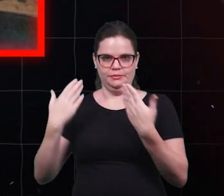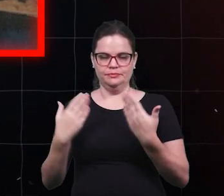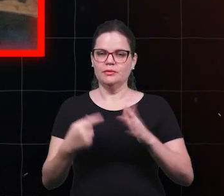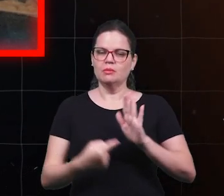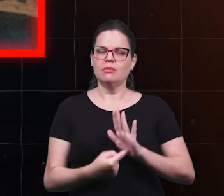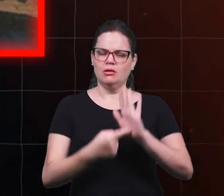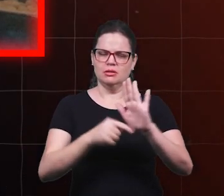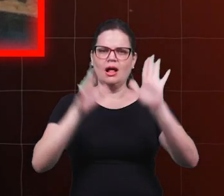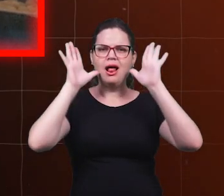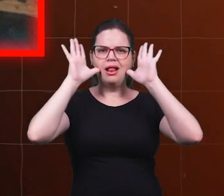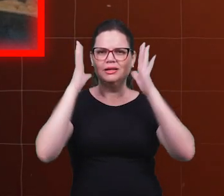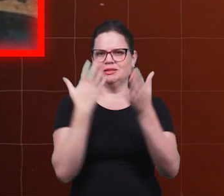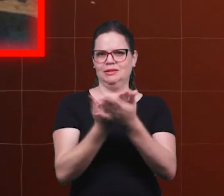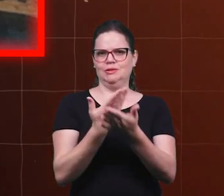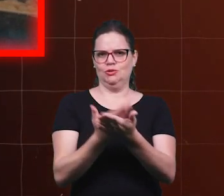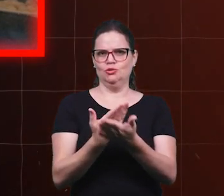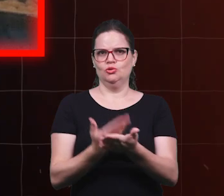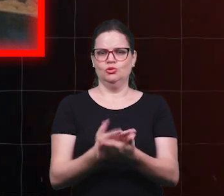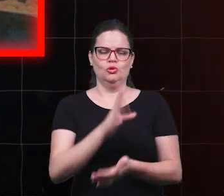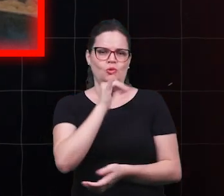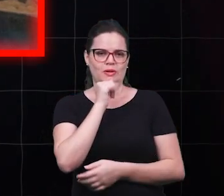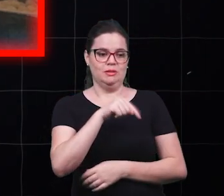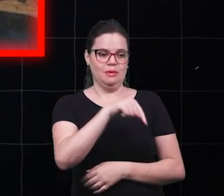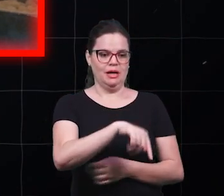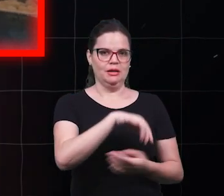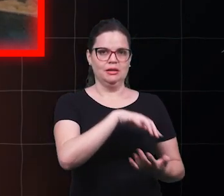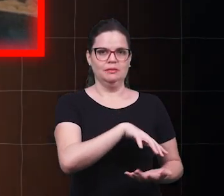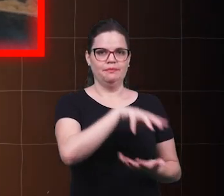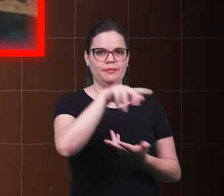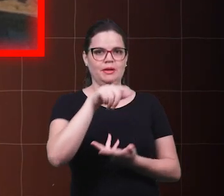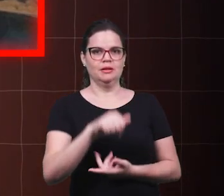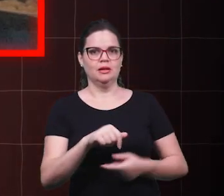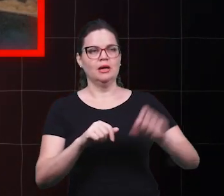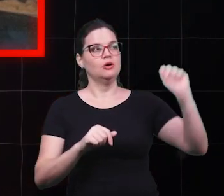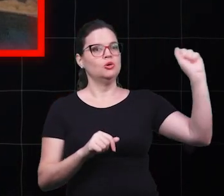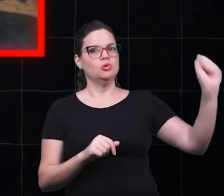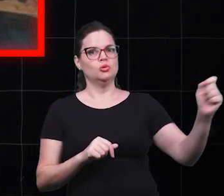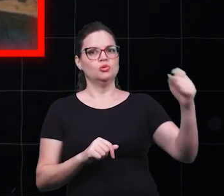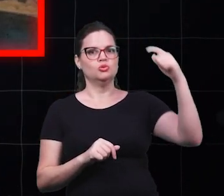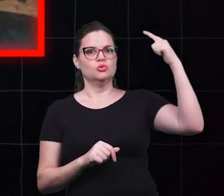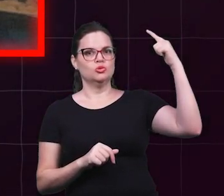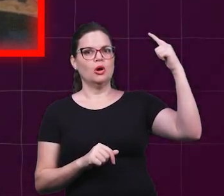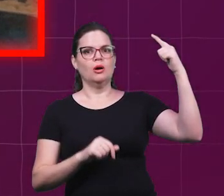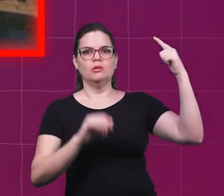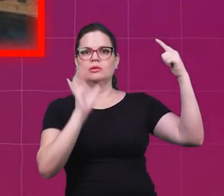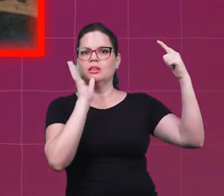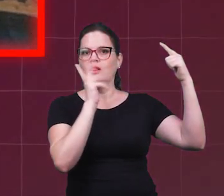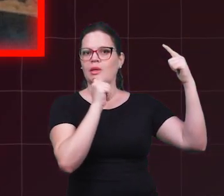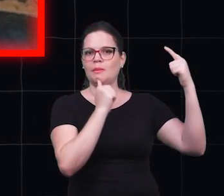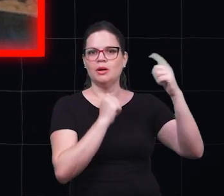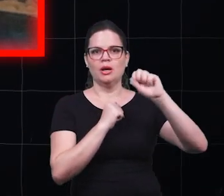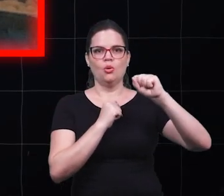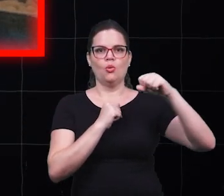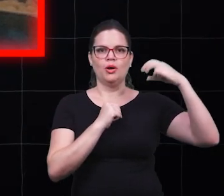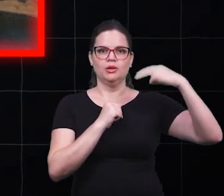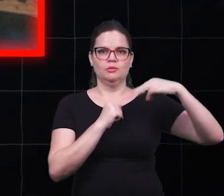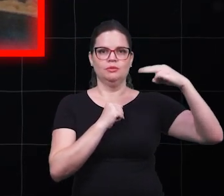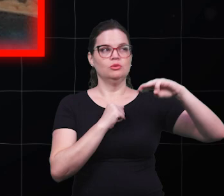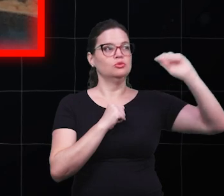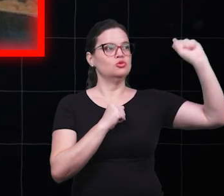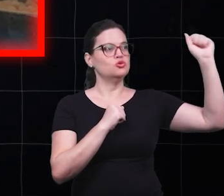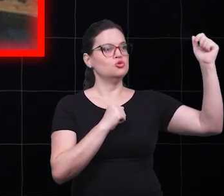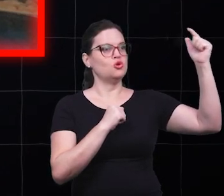Então, para alguém que está na Terra, por exemplo, a luz do Sol ela vai demorar 8 minutos para chegar até aqui. A gente tem aprendido isso nos